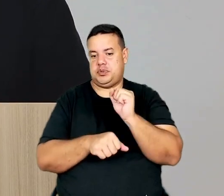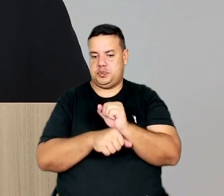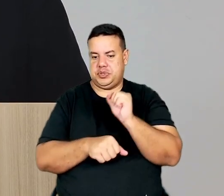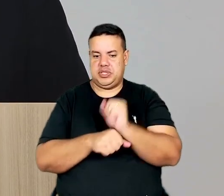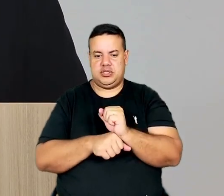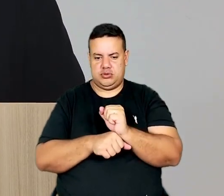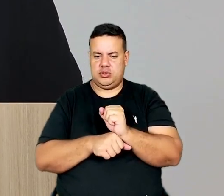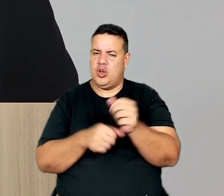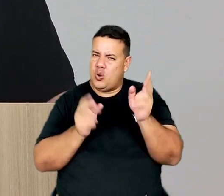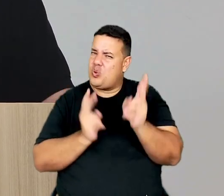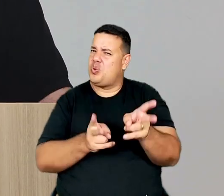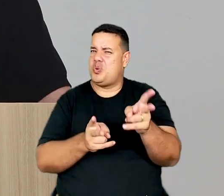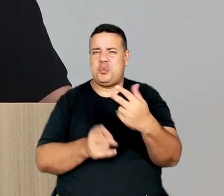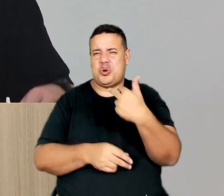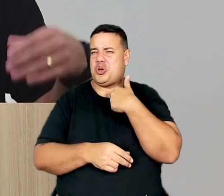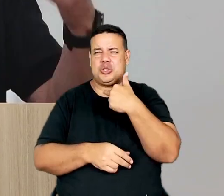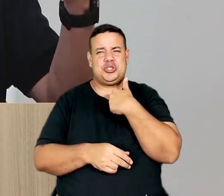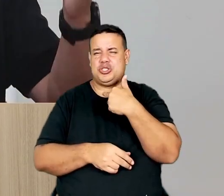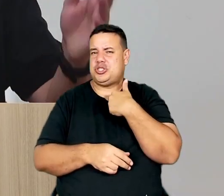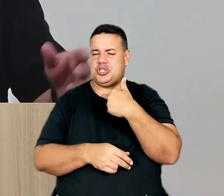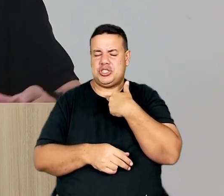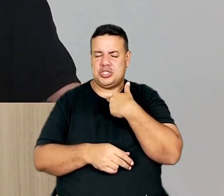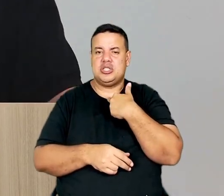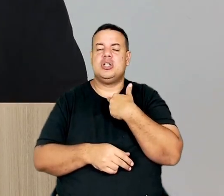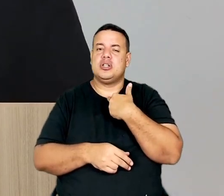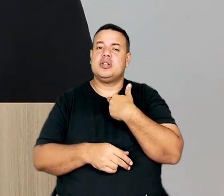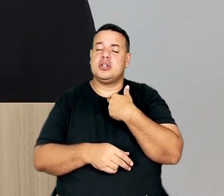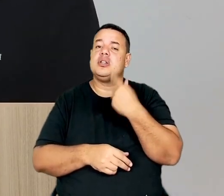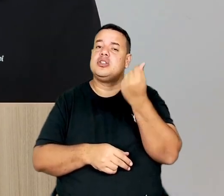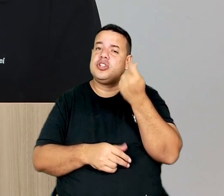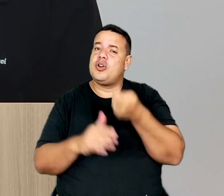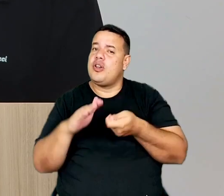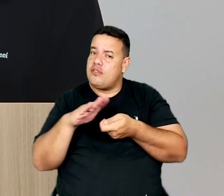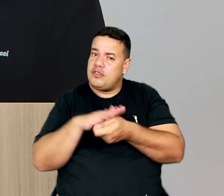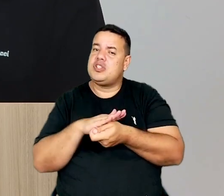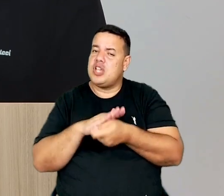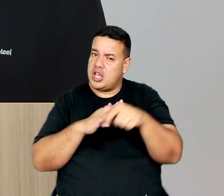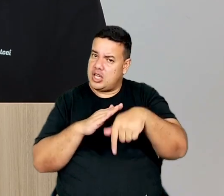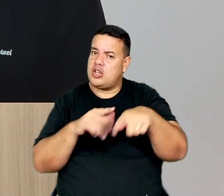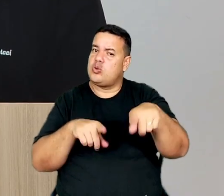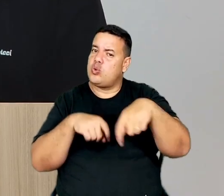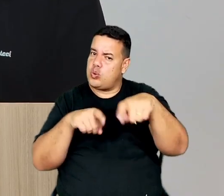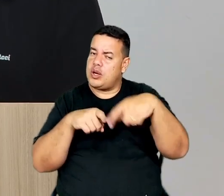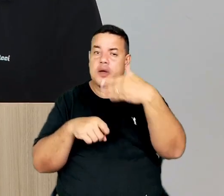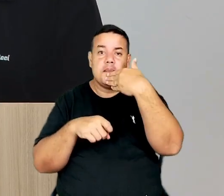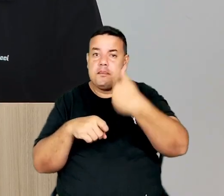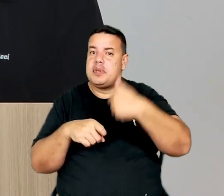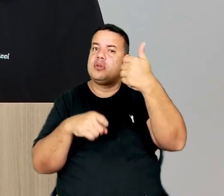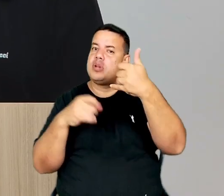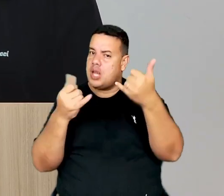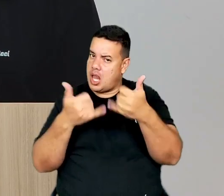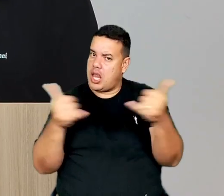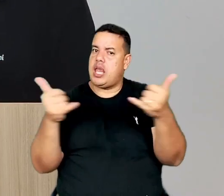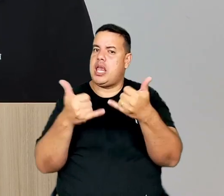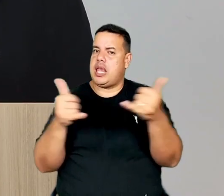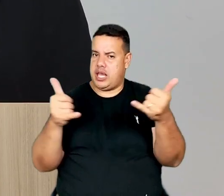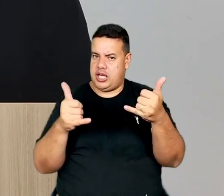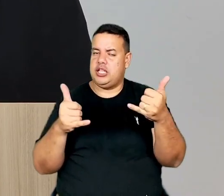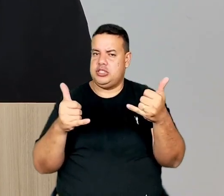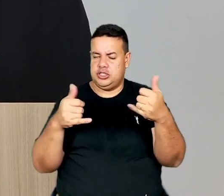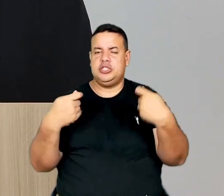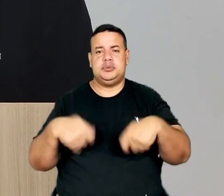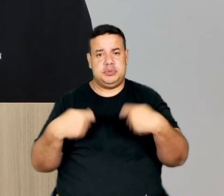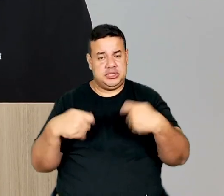Um município que quer investir na área rural, que tem que melhorar a sua rede aqui na área urbana, precisa de ter essas